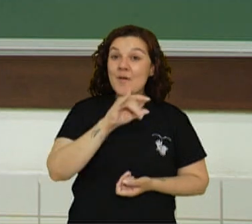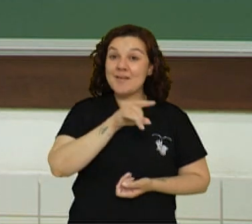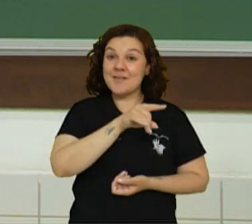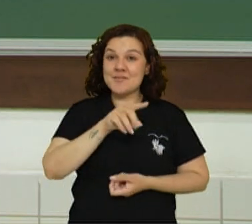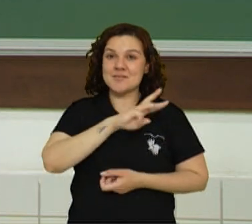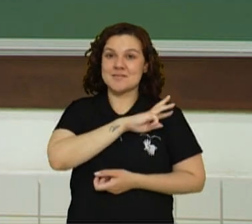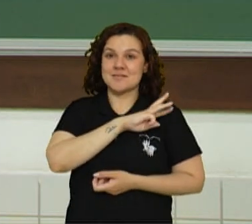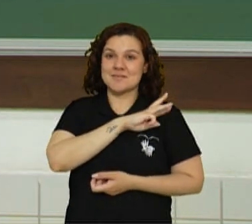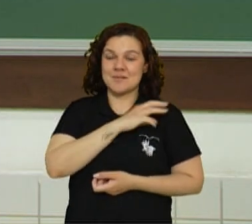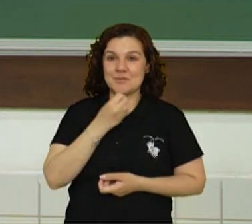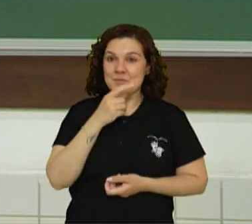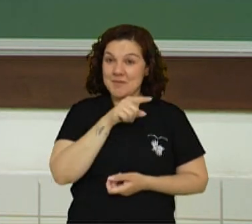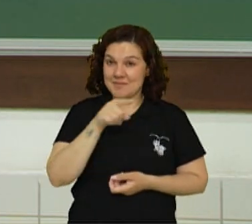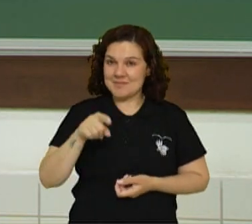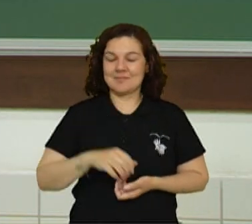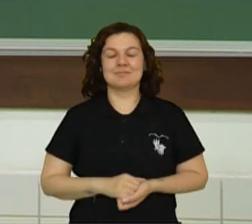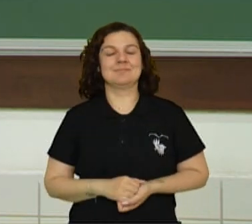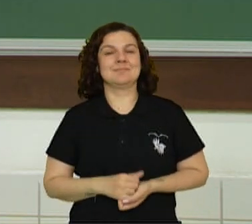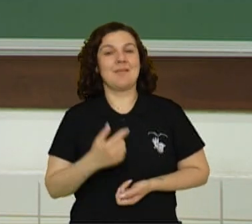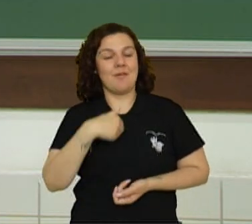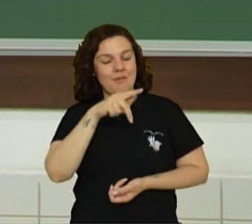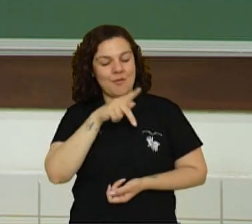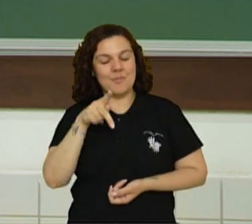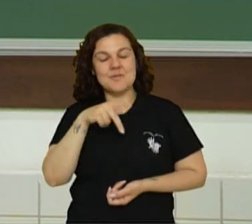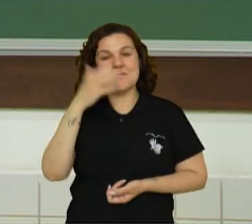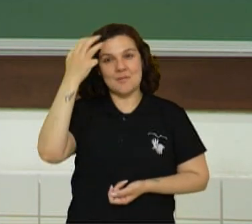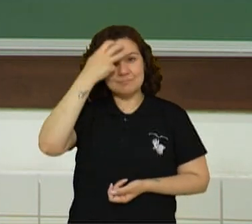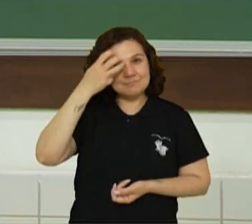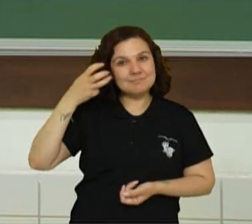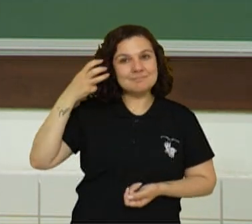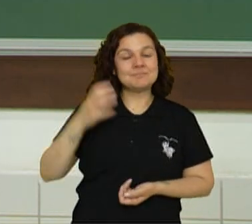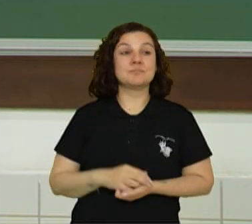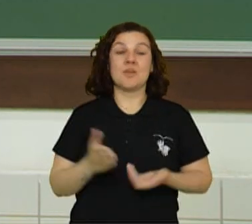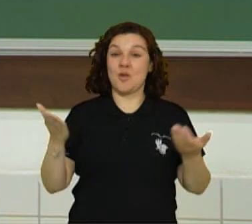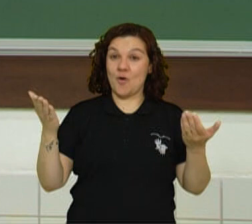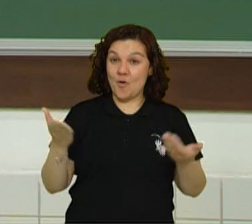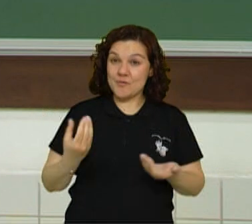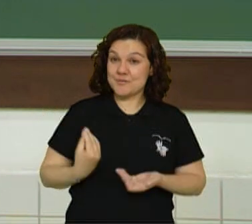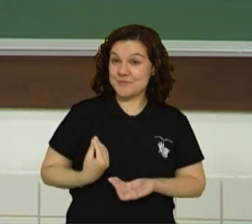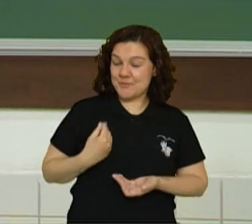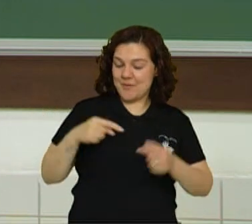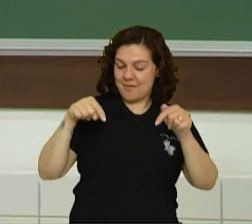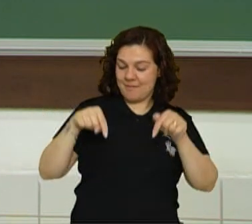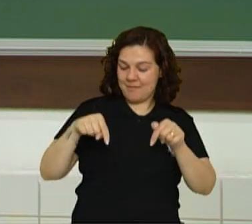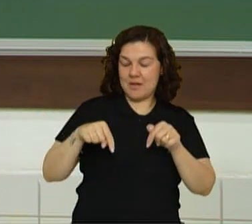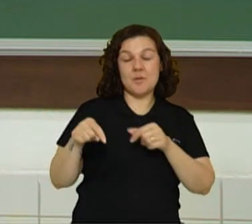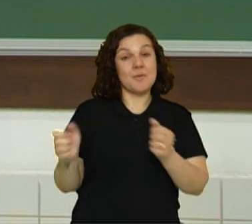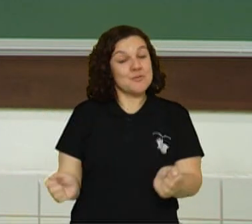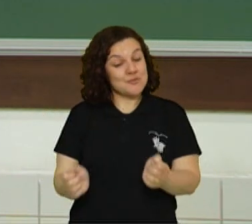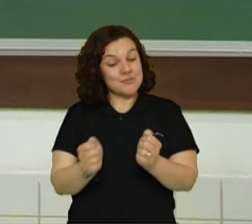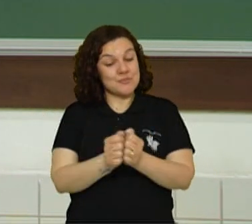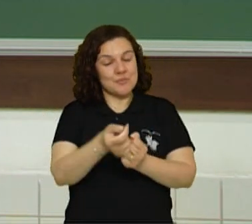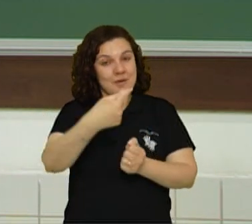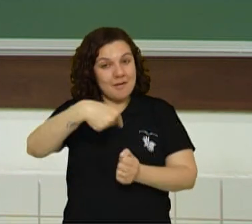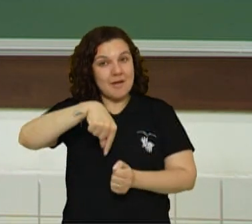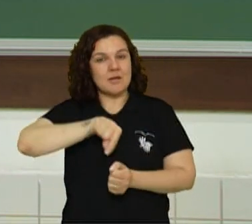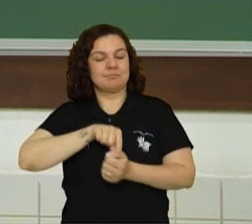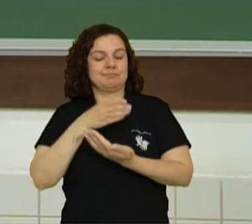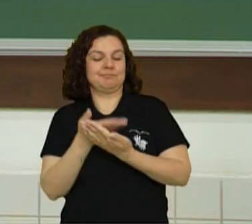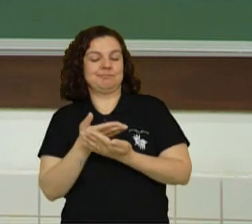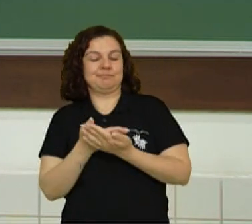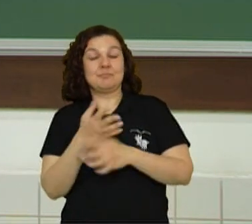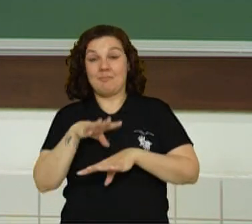Olá, pessoal da terceira série, tudo bem com vocês? Sou a professora Arabel e estou hoje aqui para juntos trabalharmos uma aula